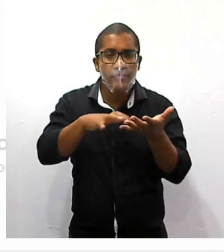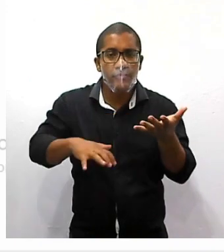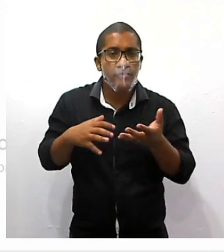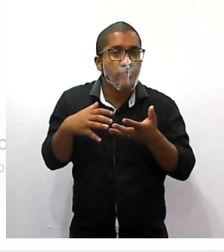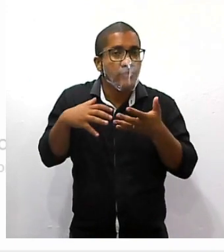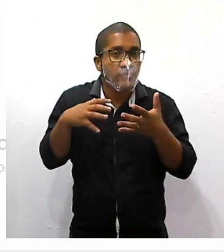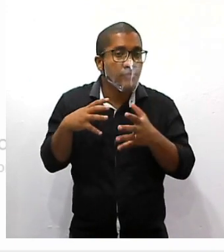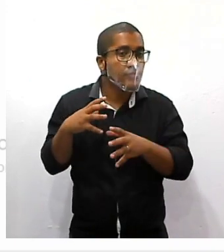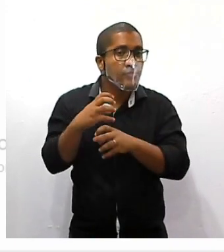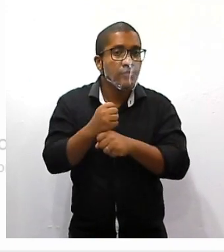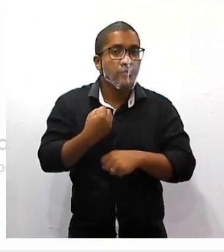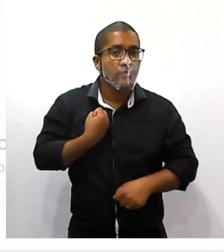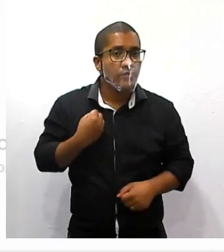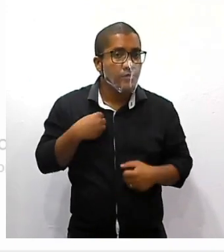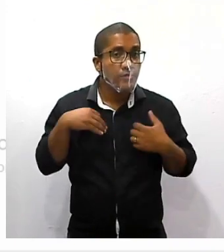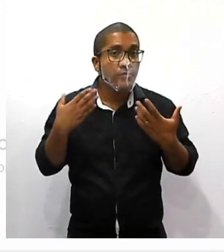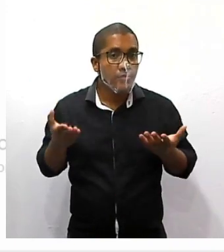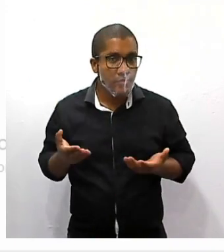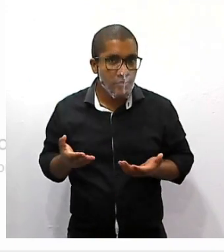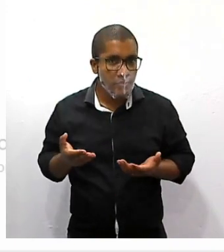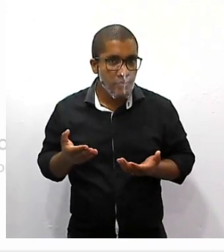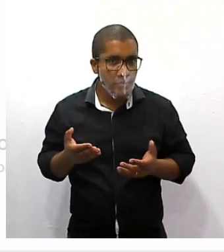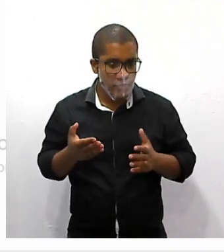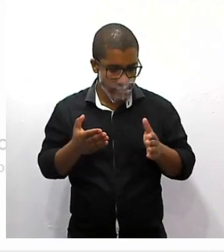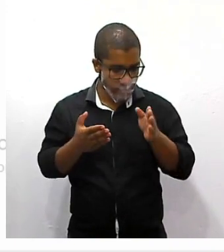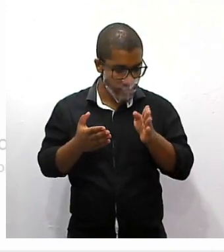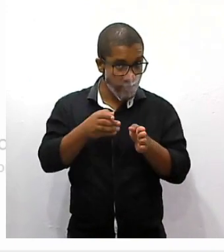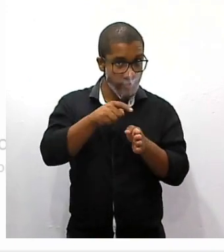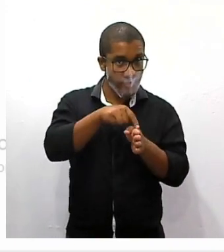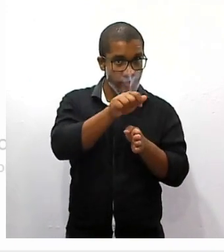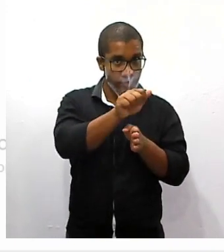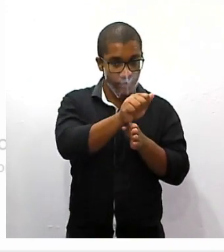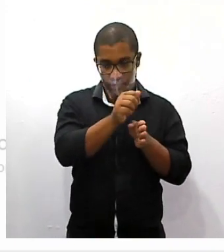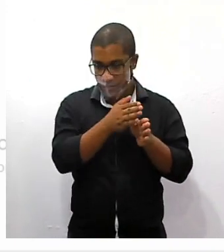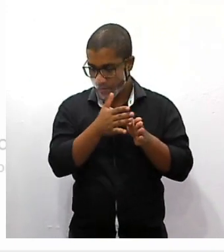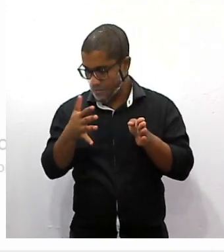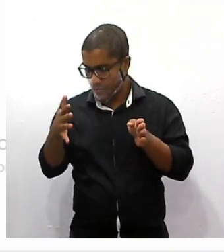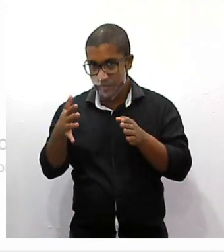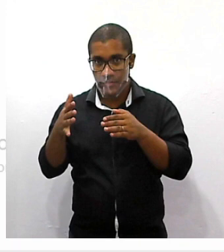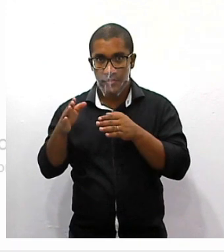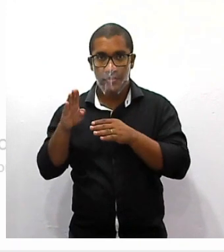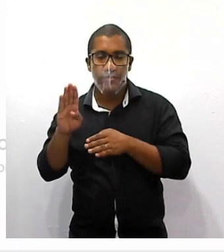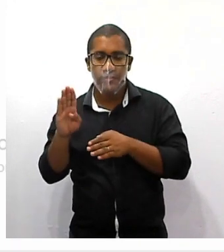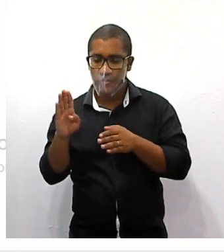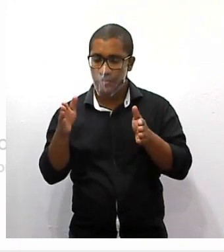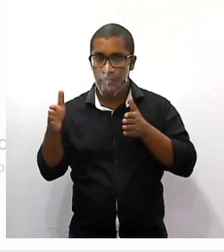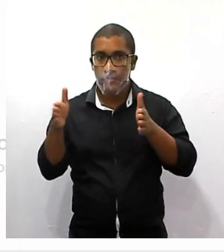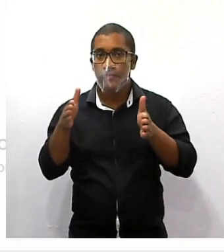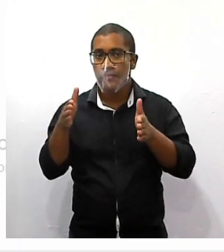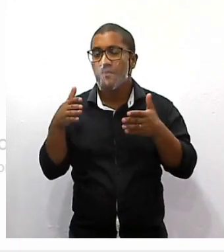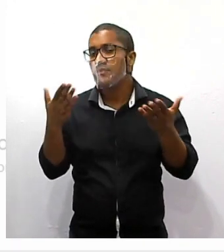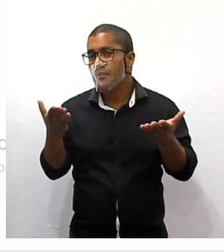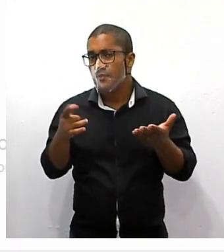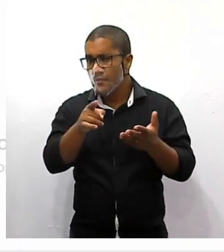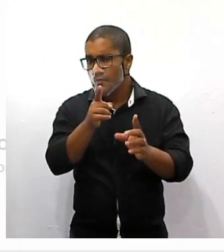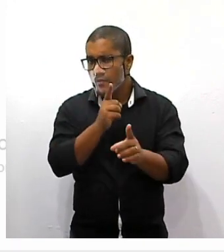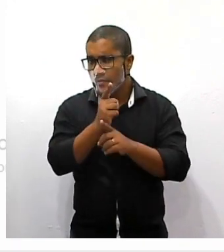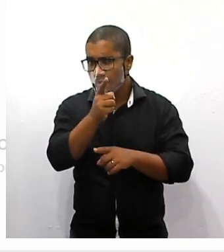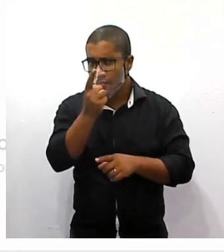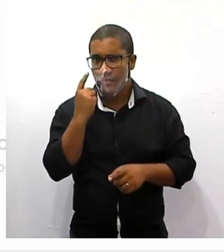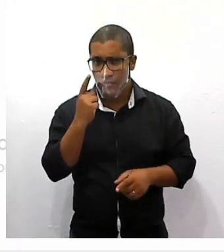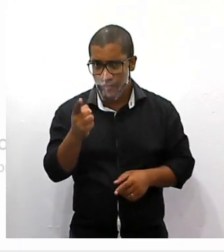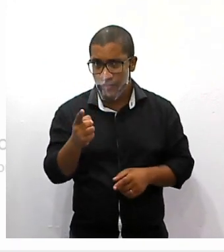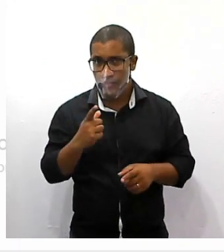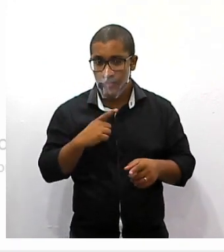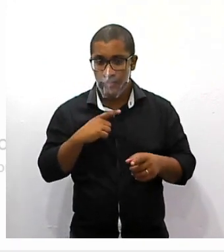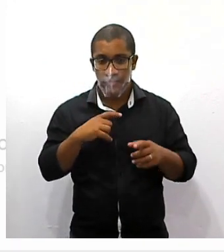A e o ponto B? Meu querido aluno Betinho, puxa para mim. Você está percebendo que nessa questão você